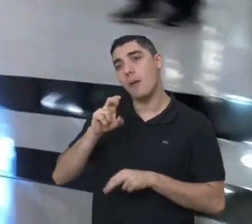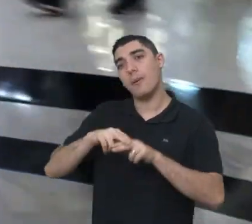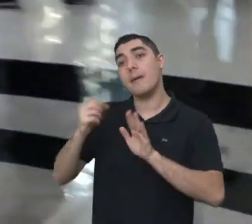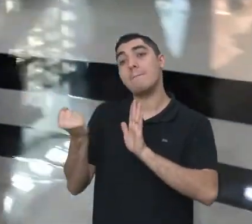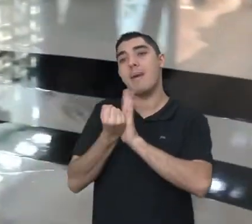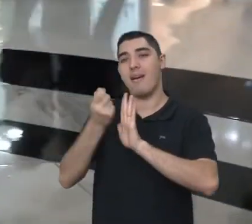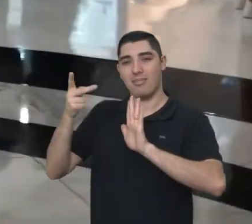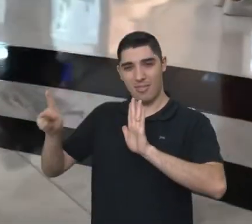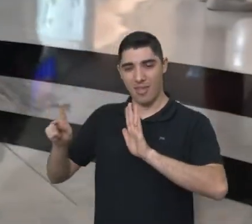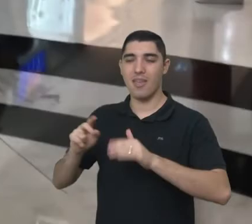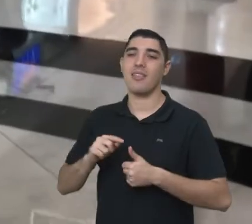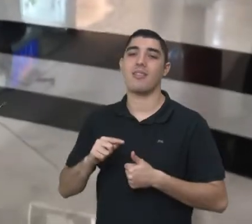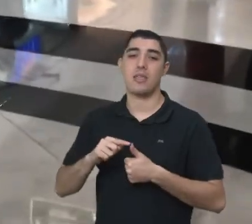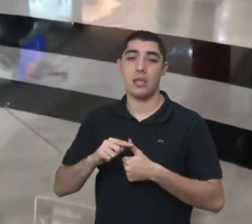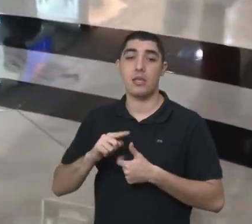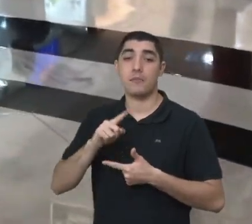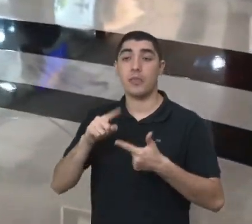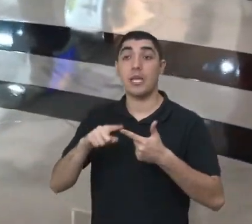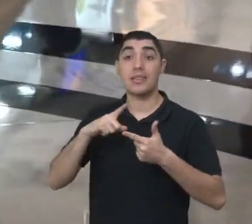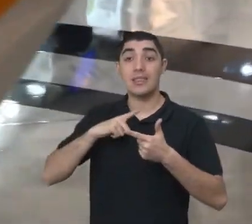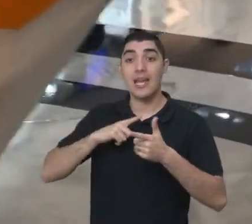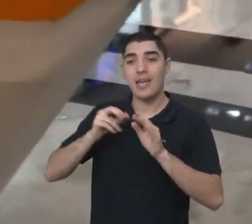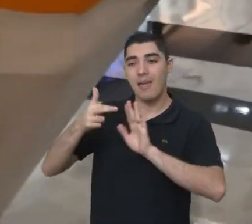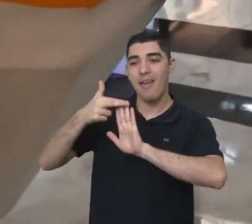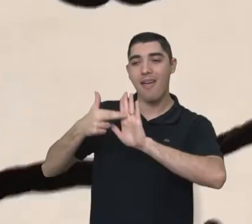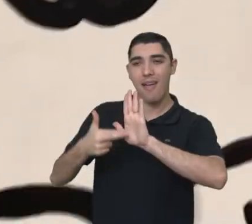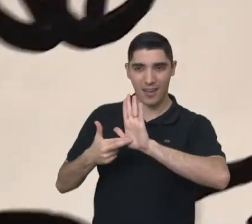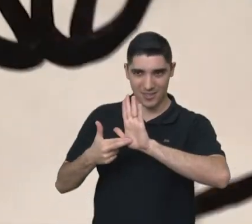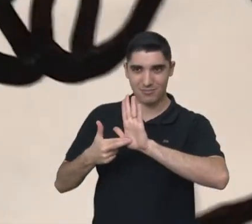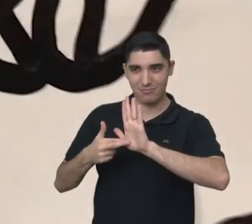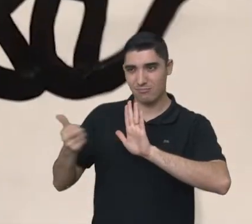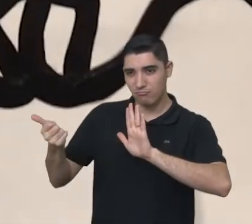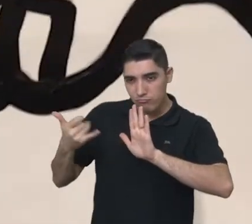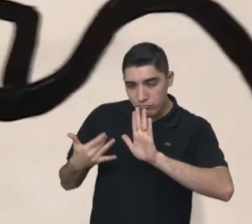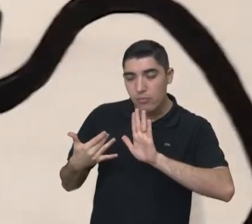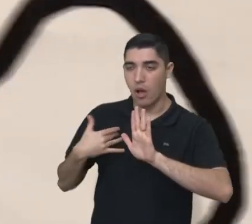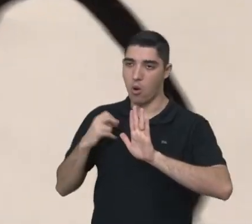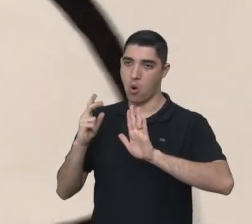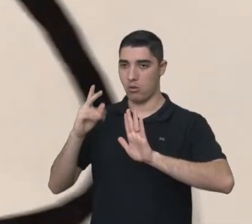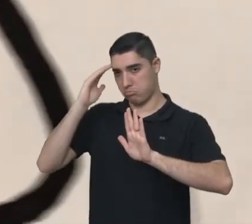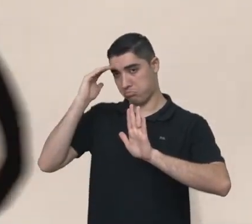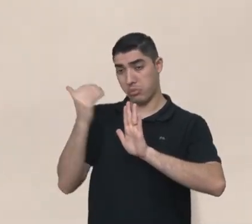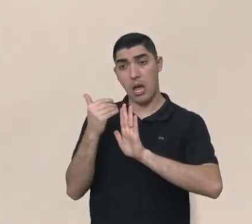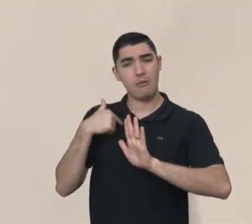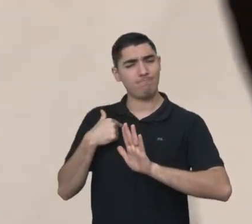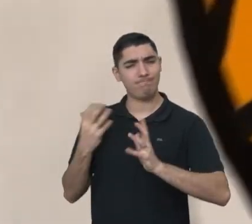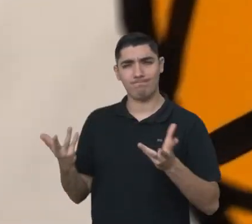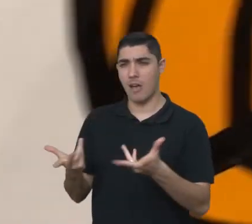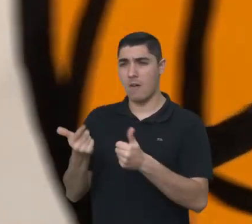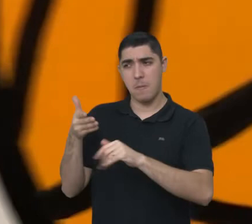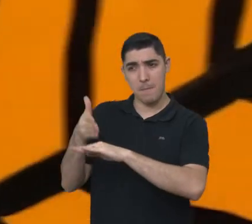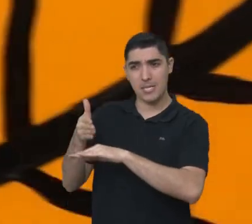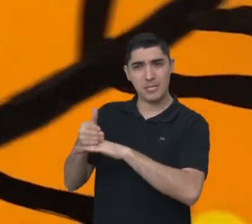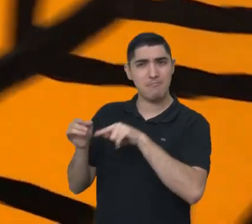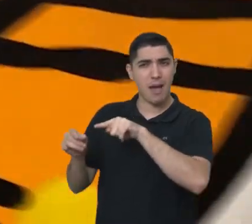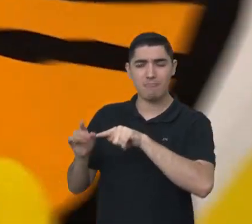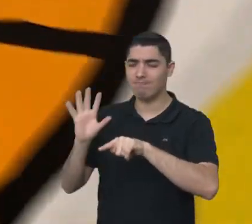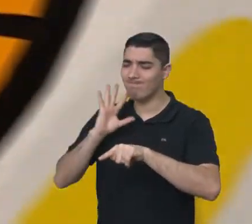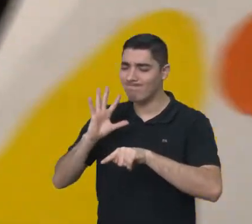as coisas da marca, né? Tive que seguir um briefing. E foi incrível de ter participado dessa experiência,